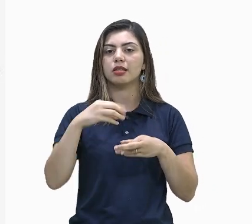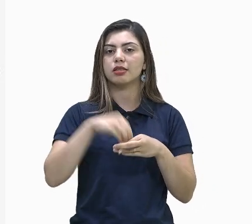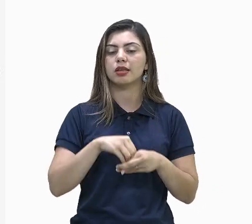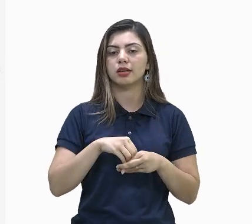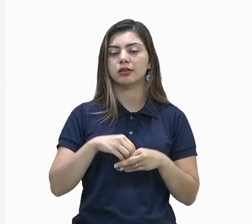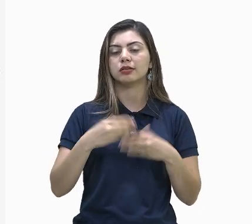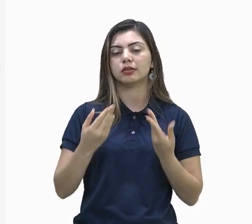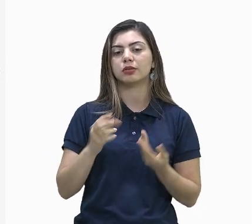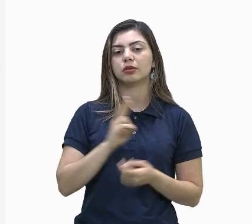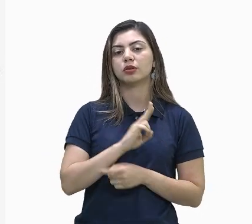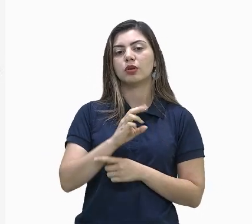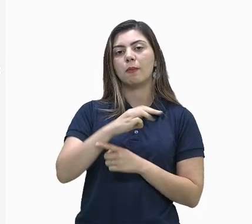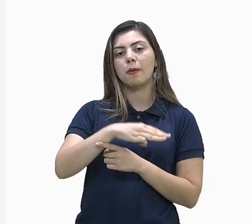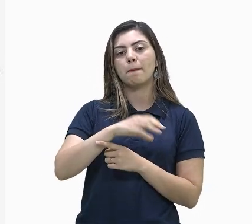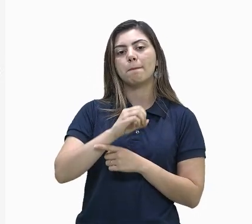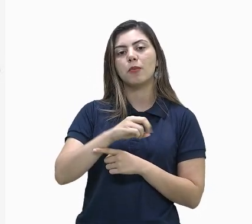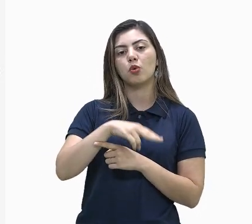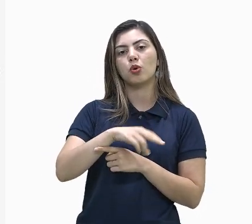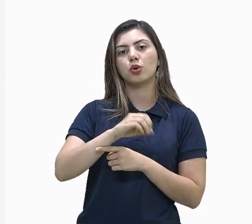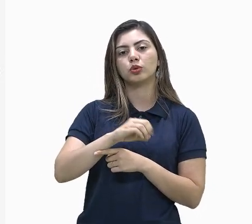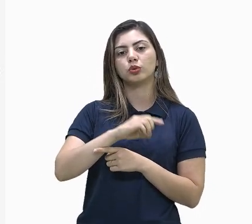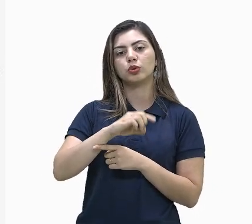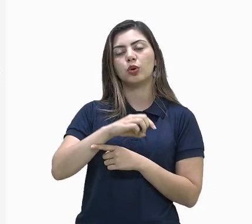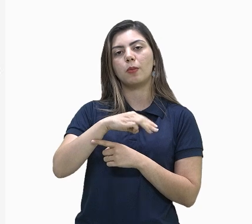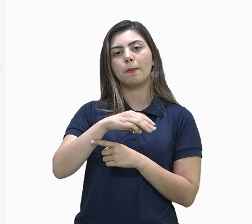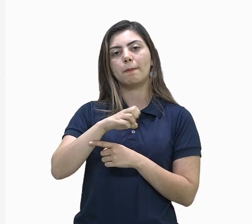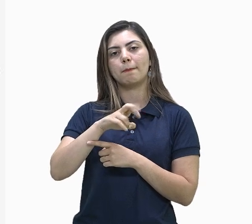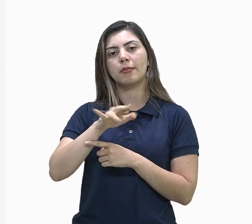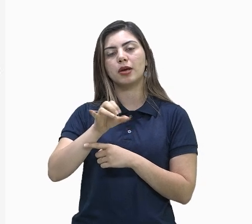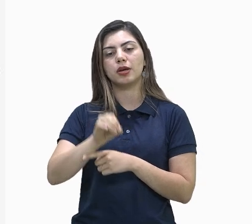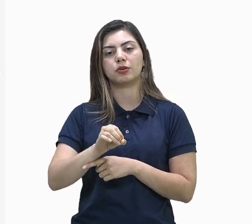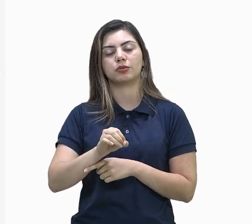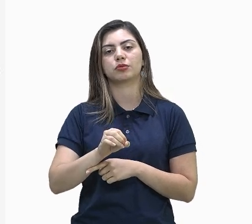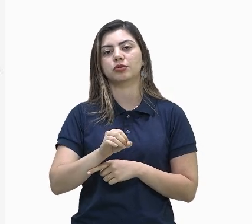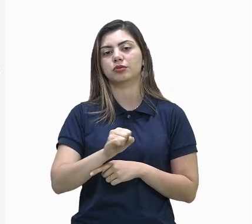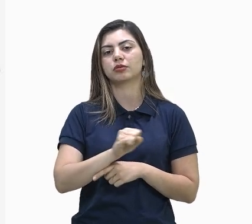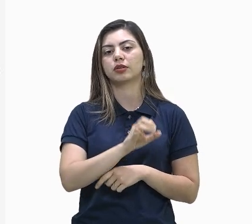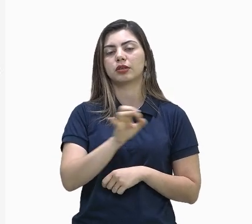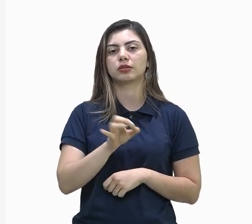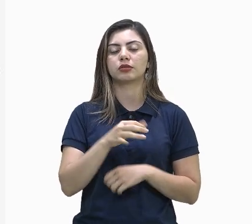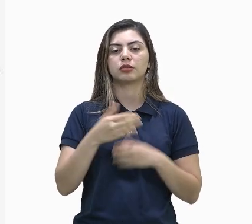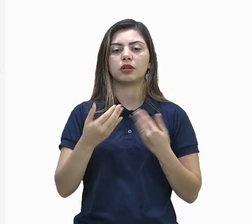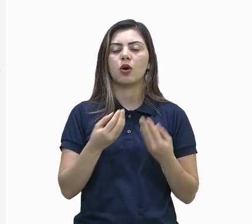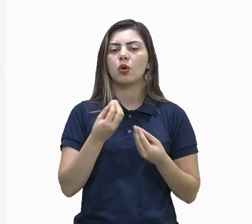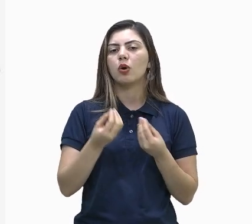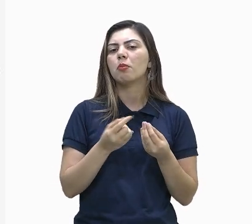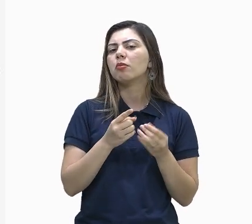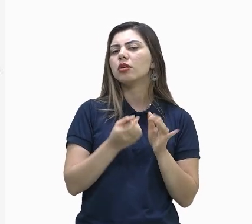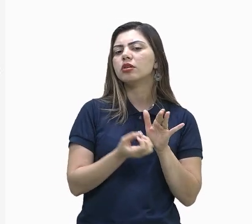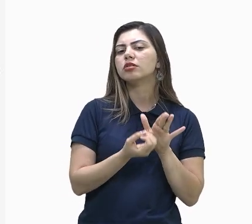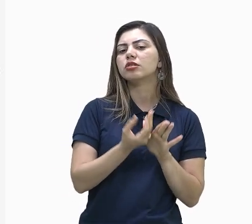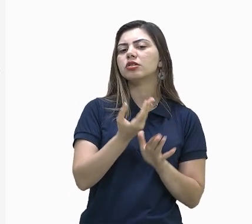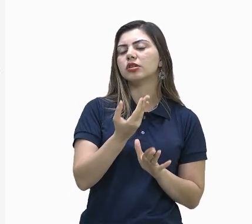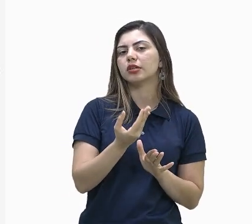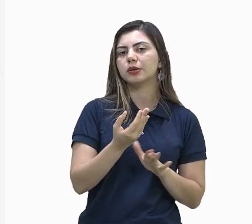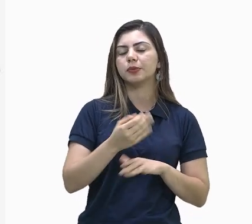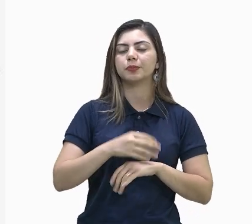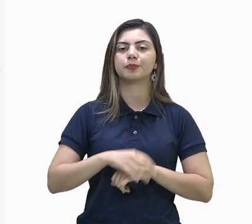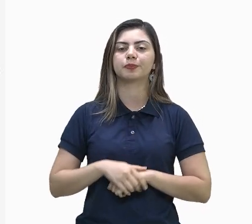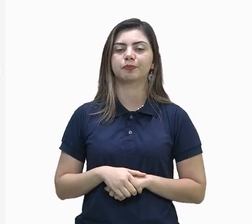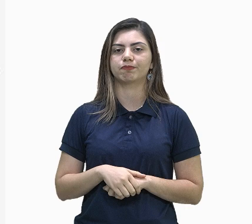de monômeros. E esses polímeros, geralmente, eles vão se formar a